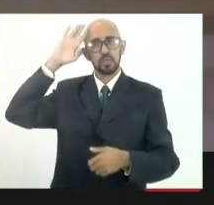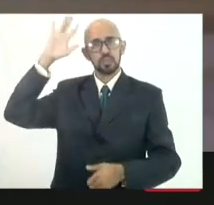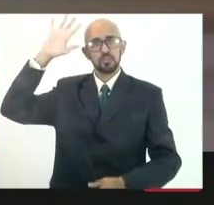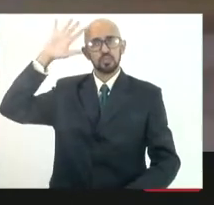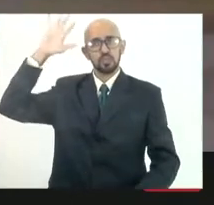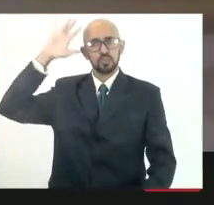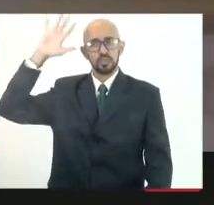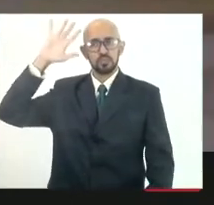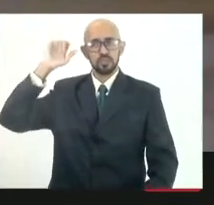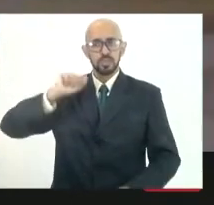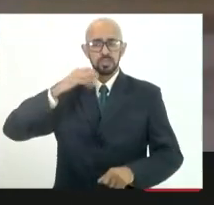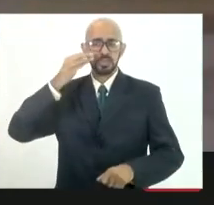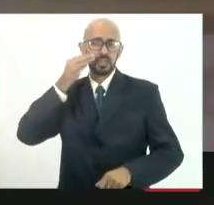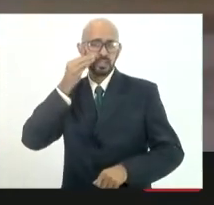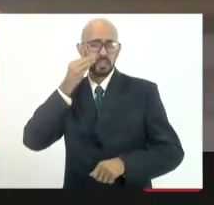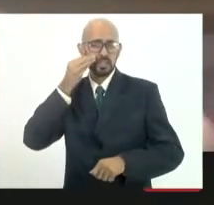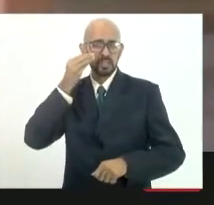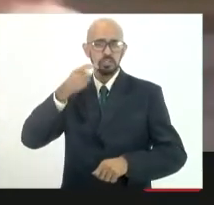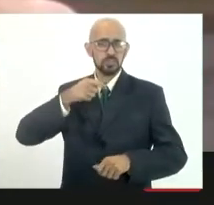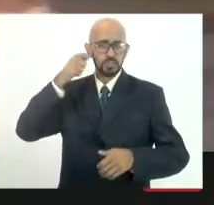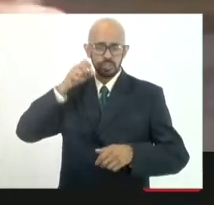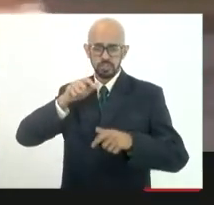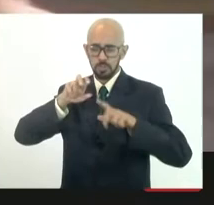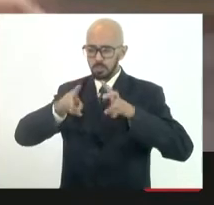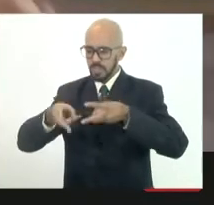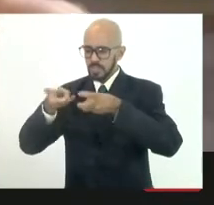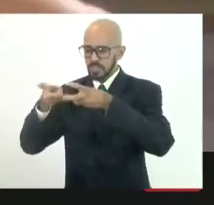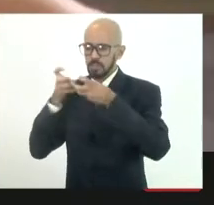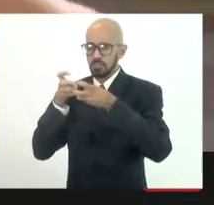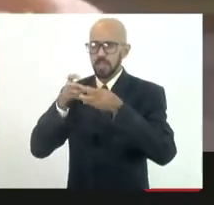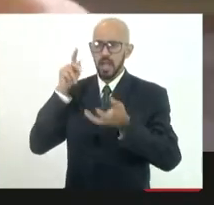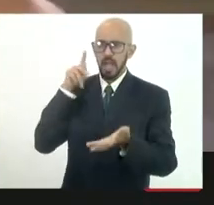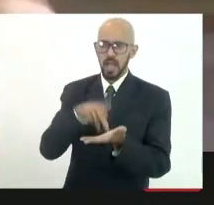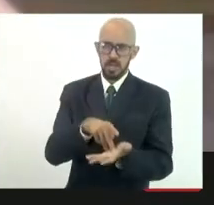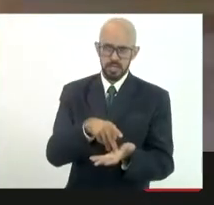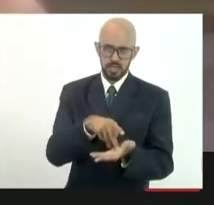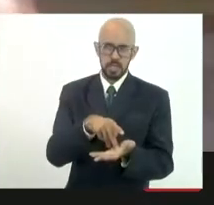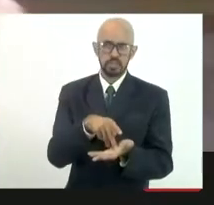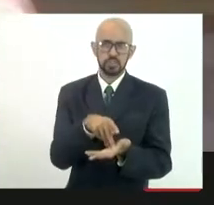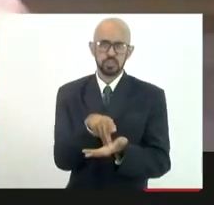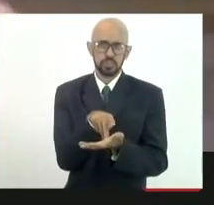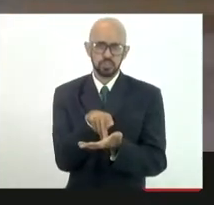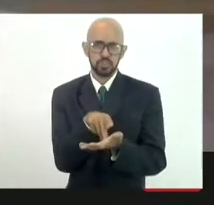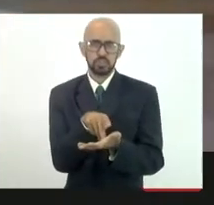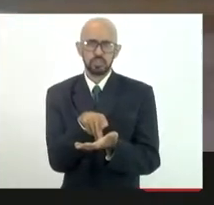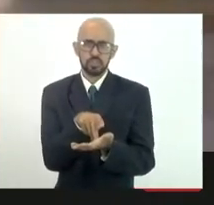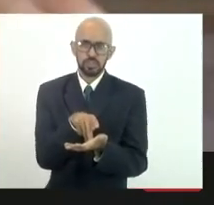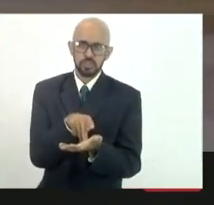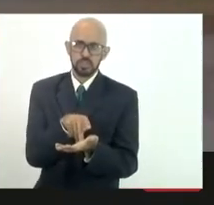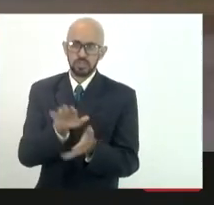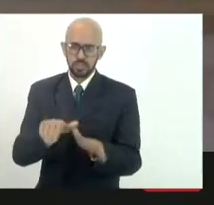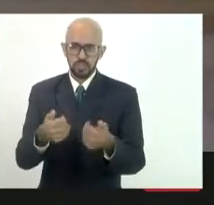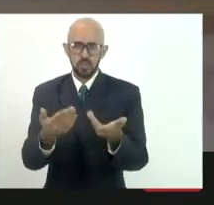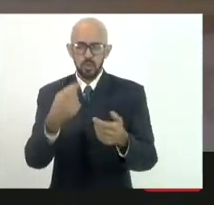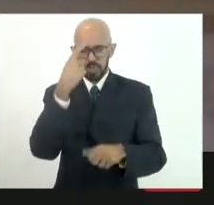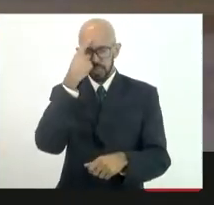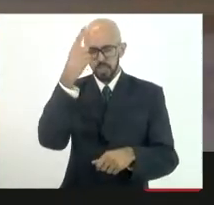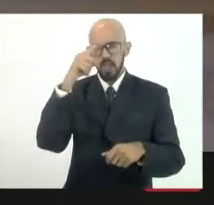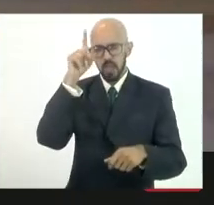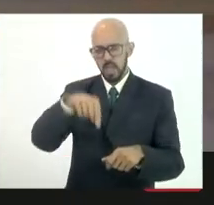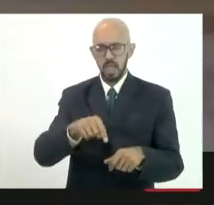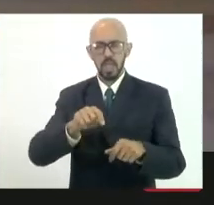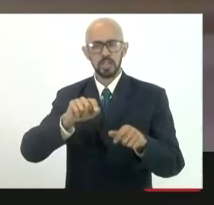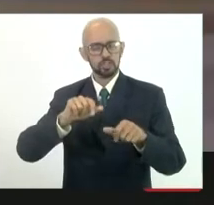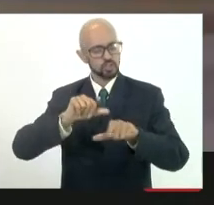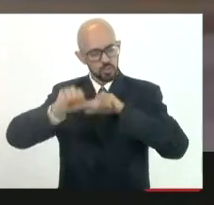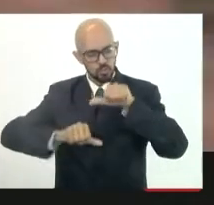formas de encarar a realidade. Então, um primeiro ponto essencial nessa atuação é revirar a forma